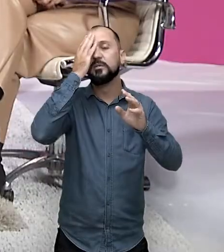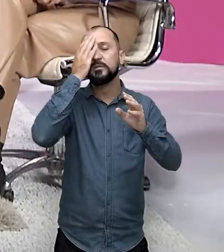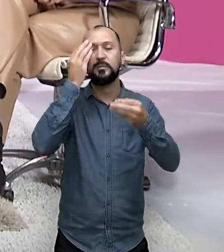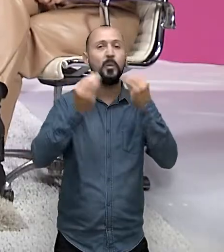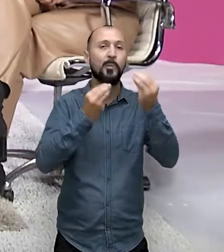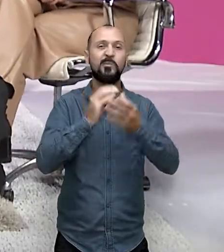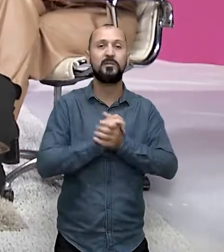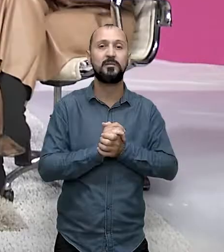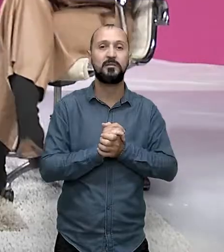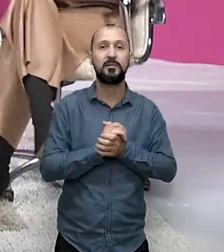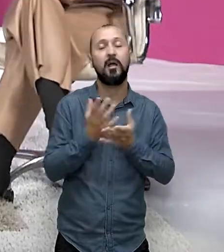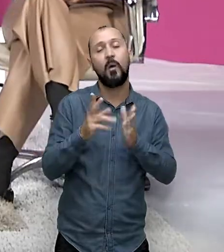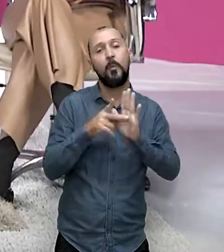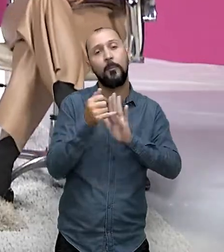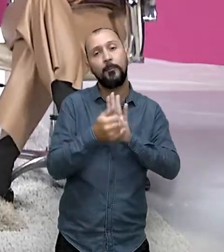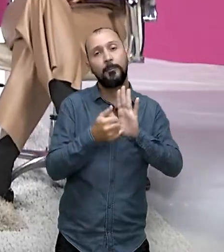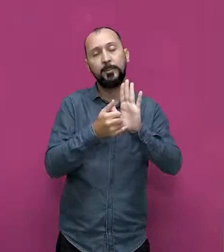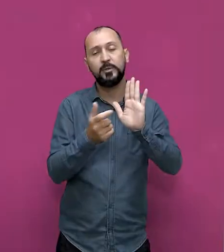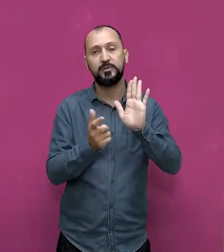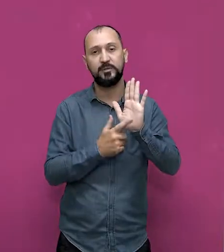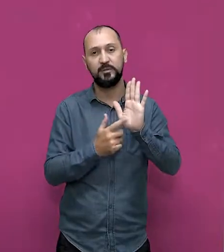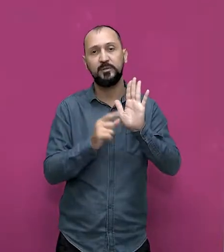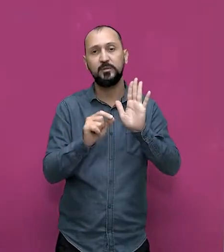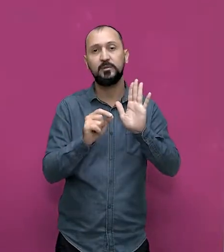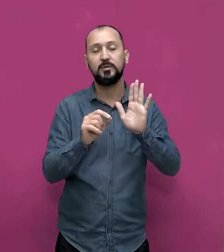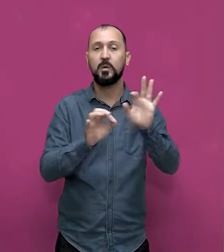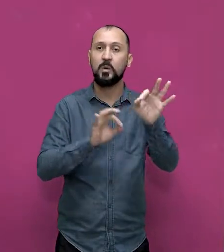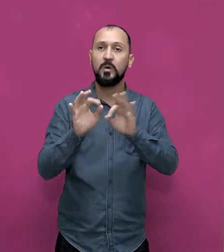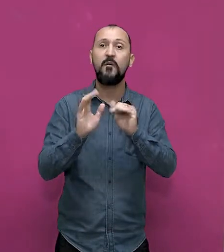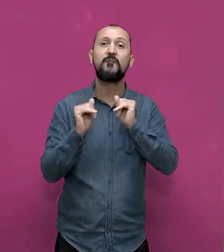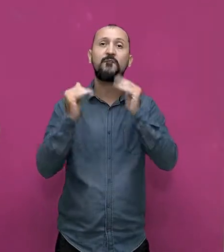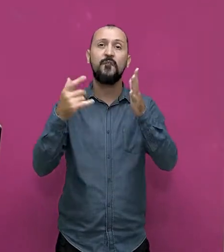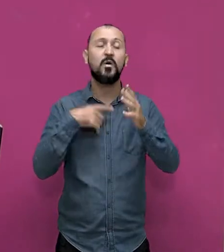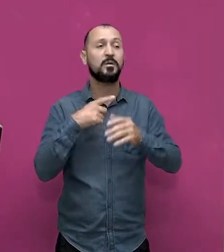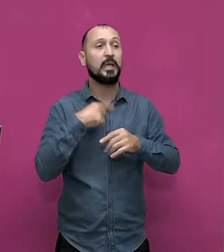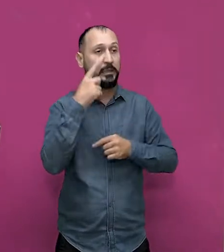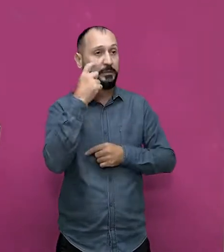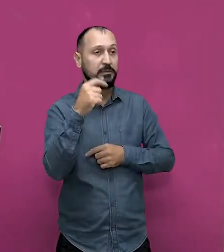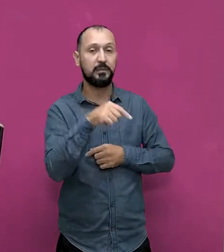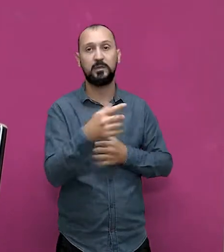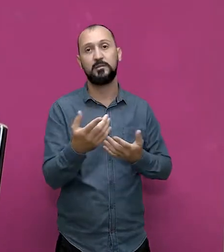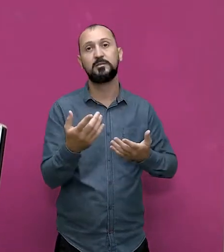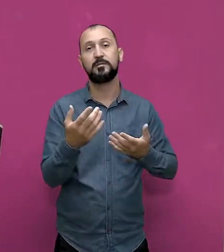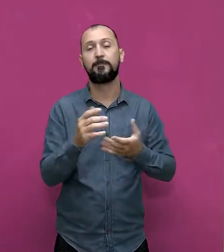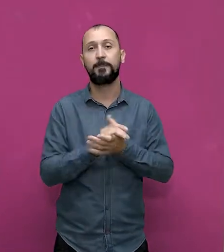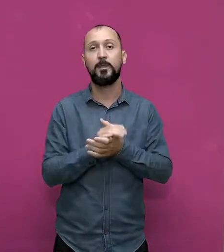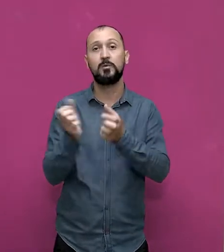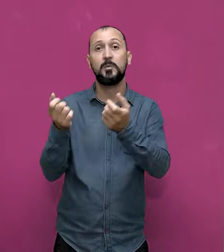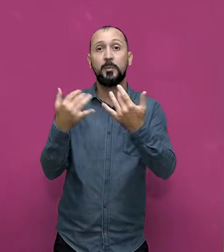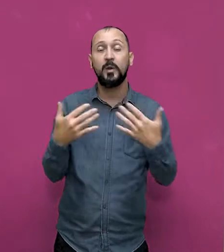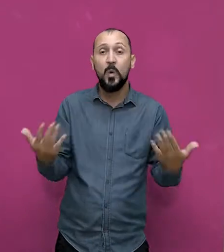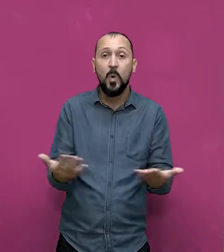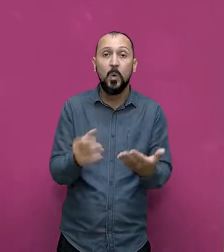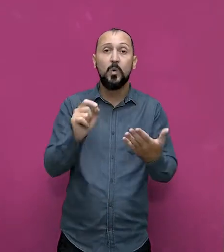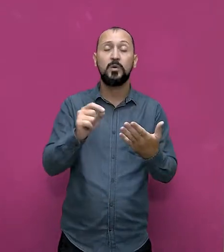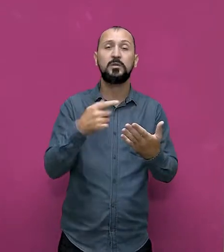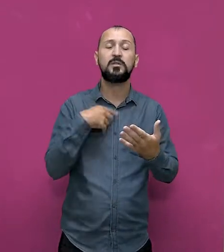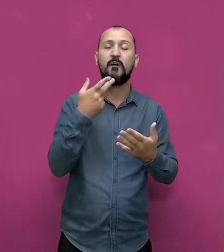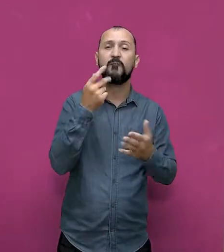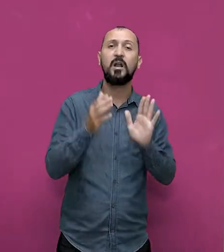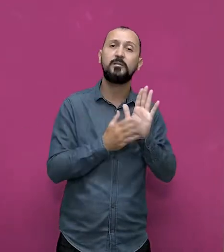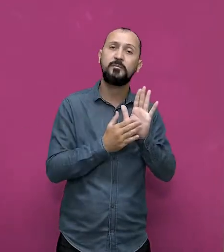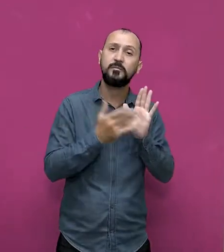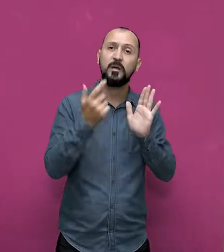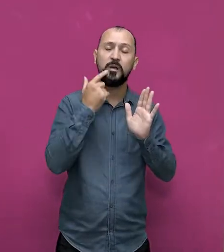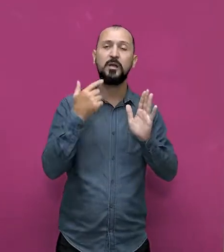das iniciativas? Bom, esse é um tipo de projeto que os organismos internacionais têm muito interesse. Porque, como eu falei, hoje se